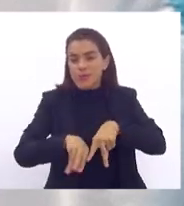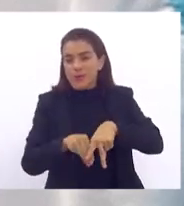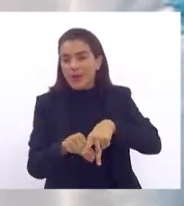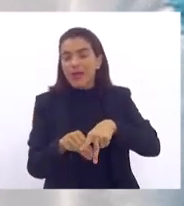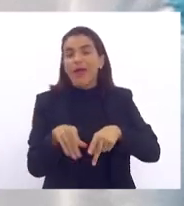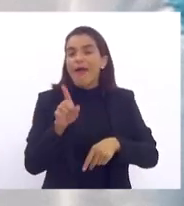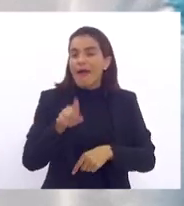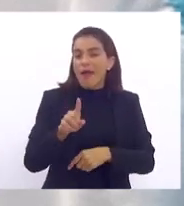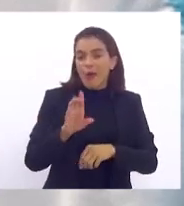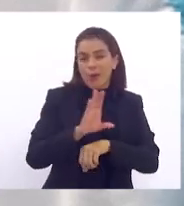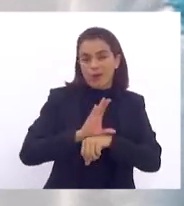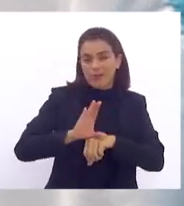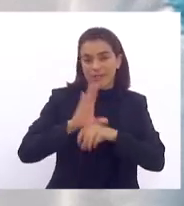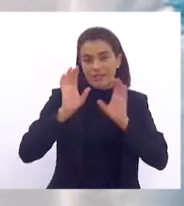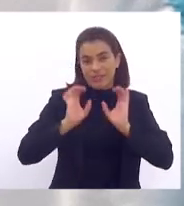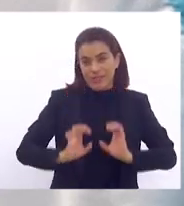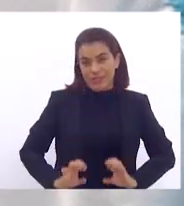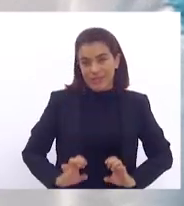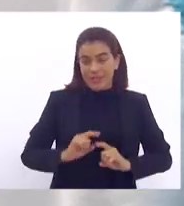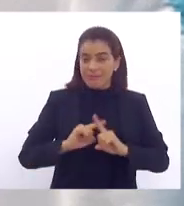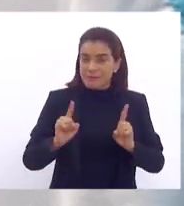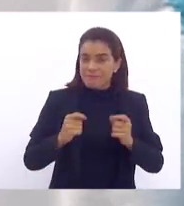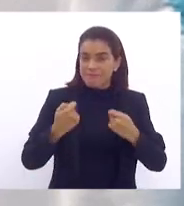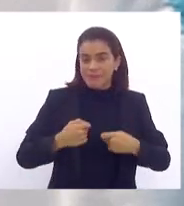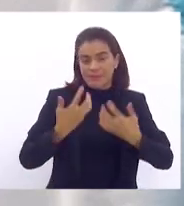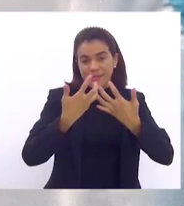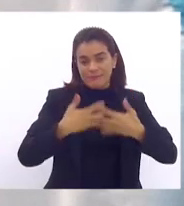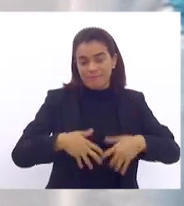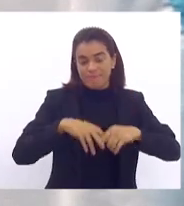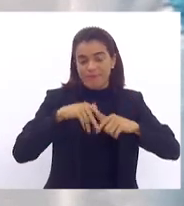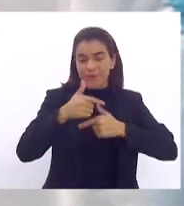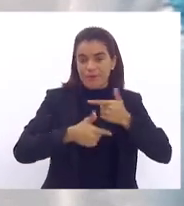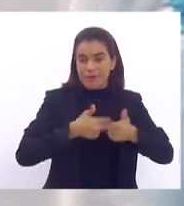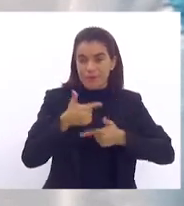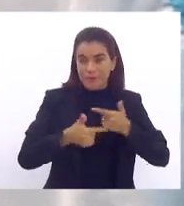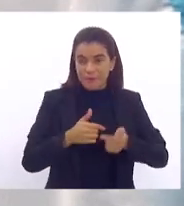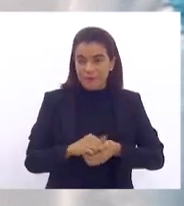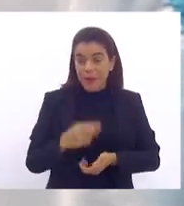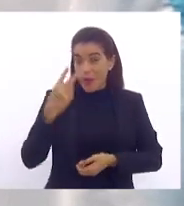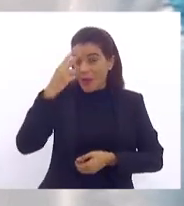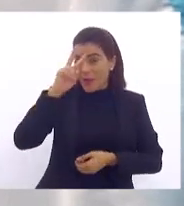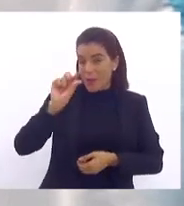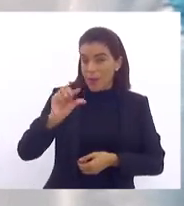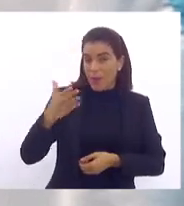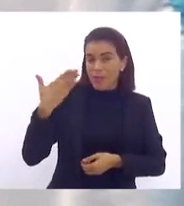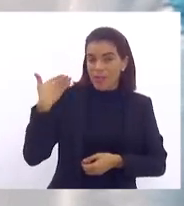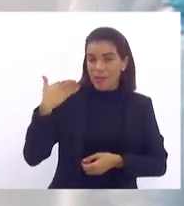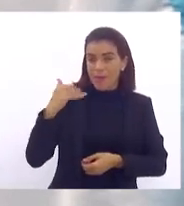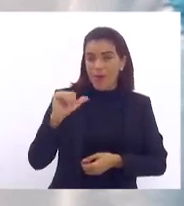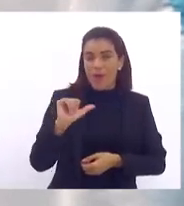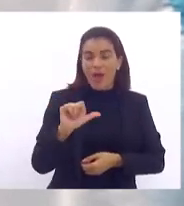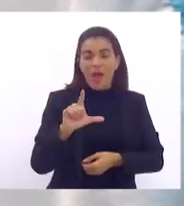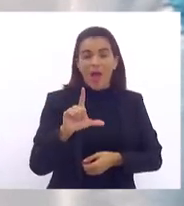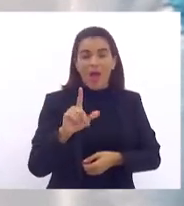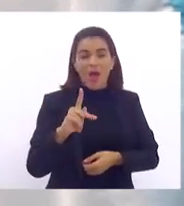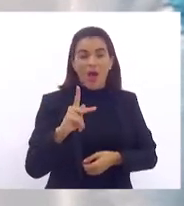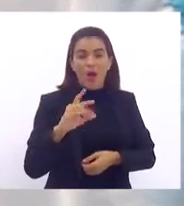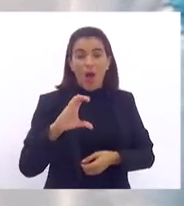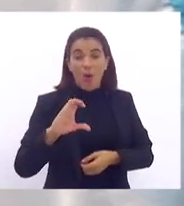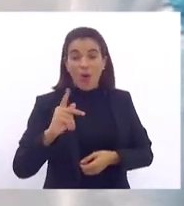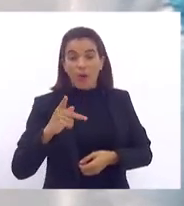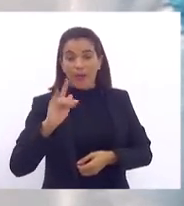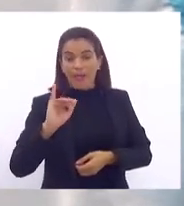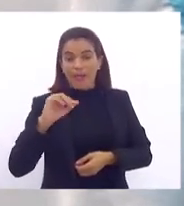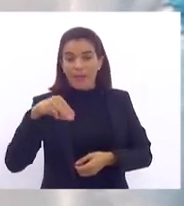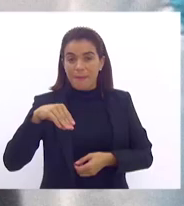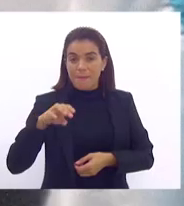os conselhos de ética mas eles precisam funcionar eu me lembro muito bem agora pouco tempo o Dr alkm que é Procurador da Assembleia Legislativa do